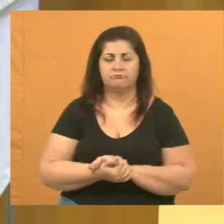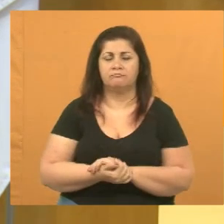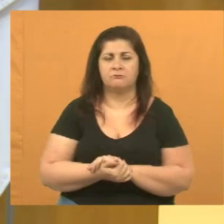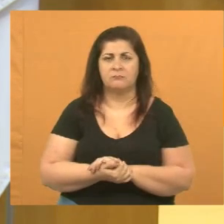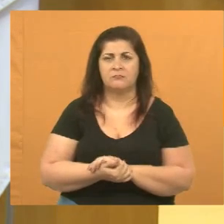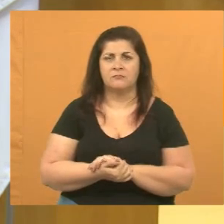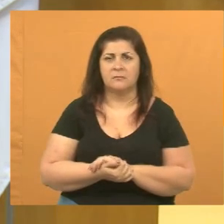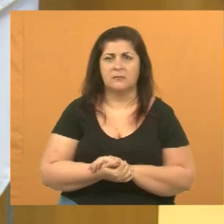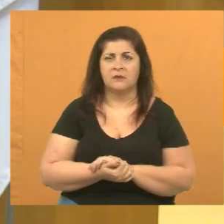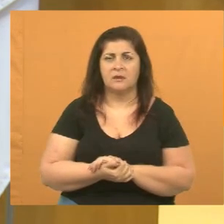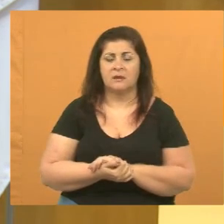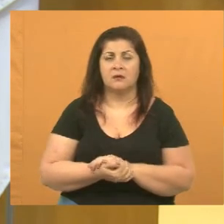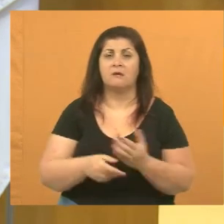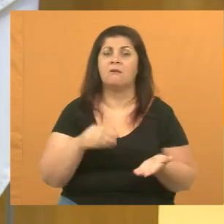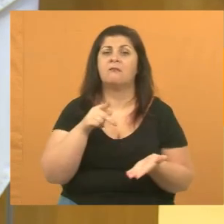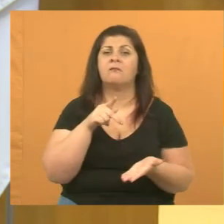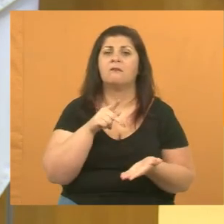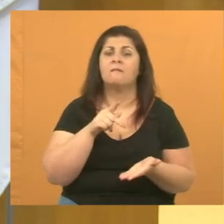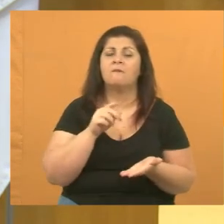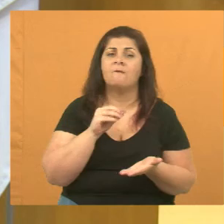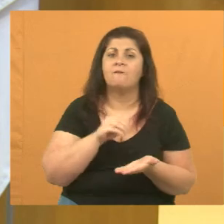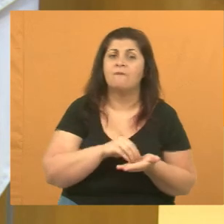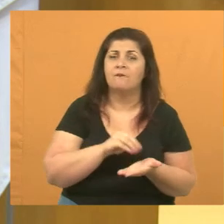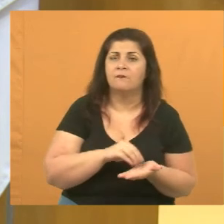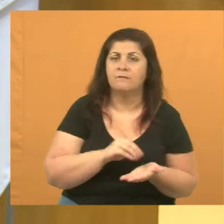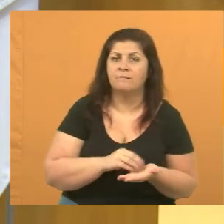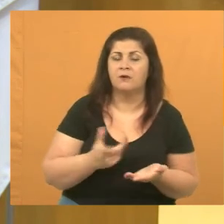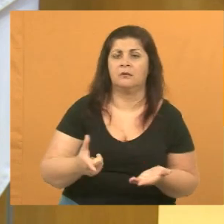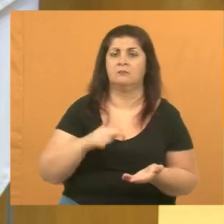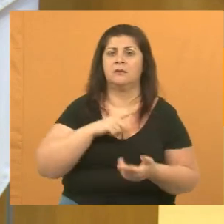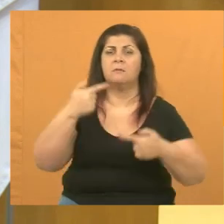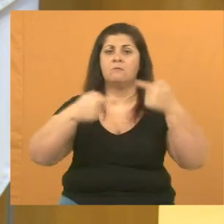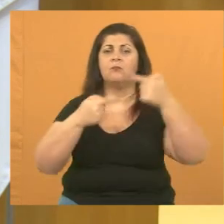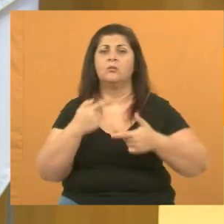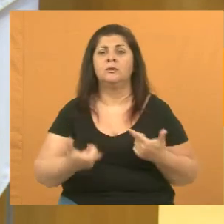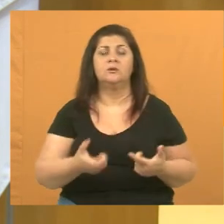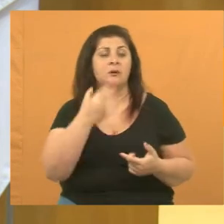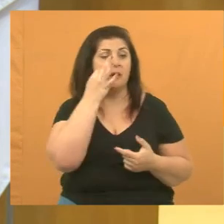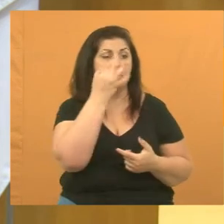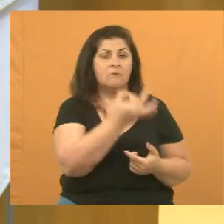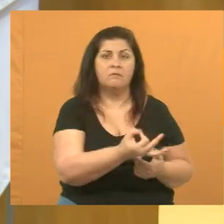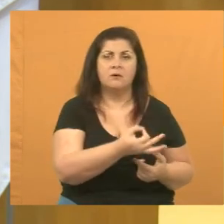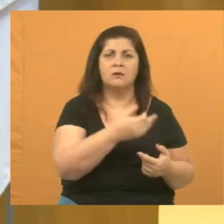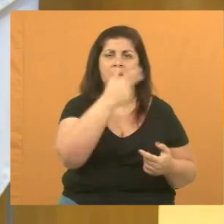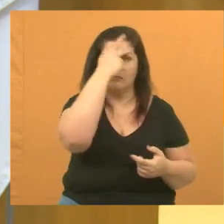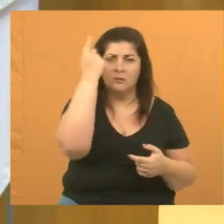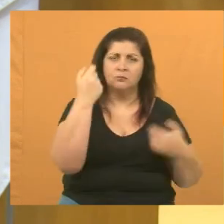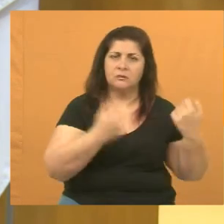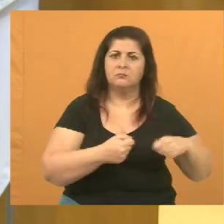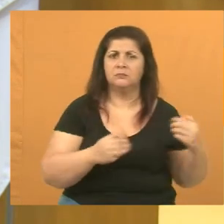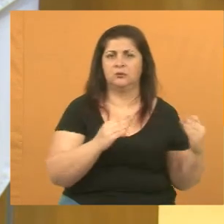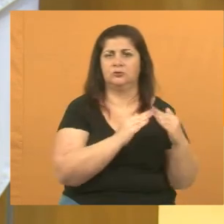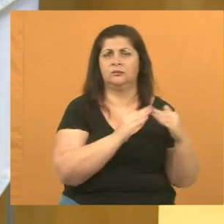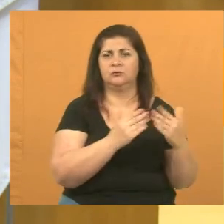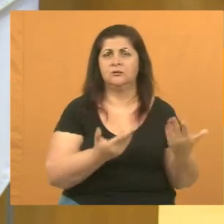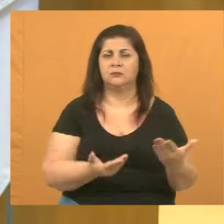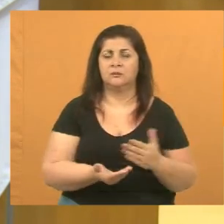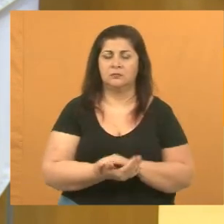É falta de realmente ter política voltada para essas pessoas que precisam de moradia, precisam de casa.